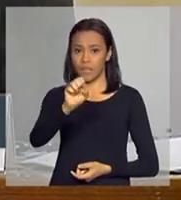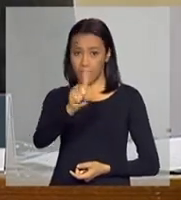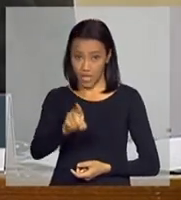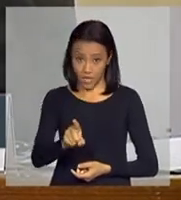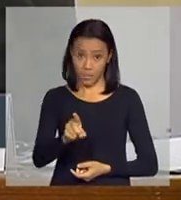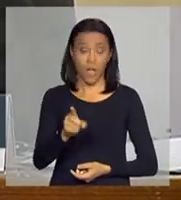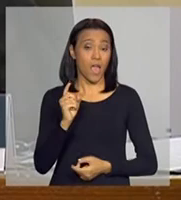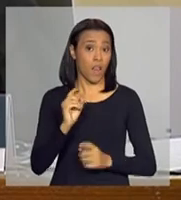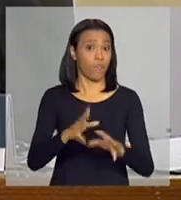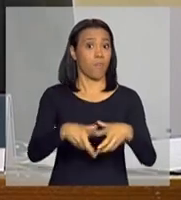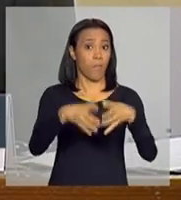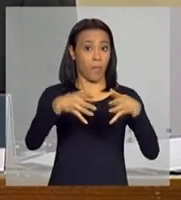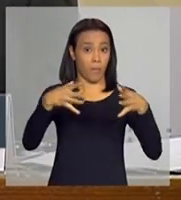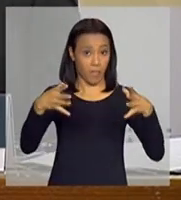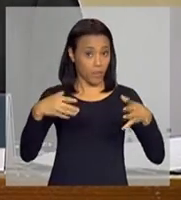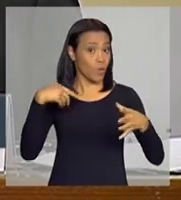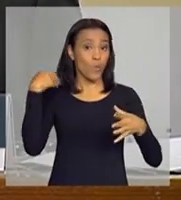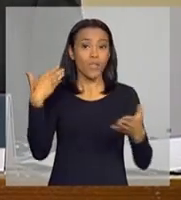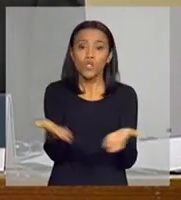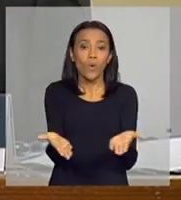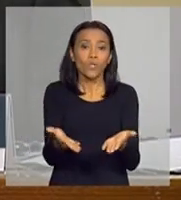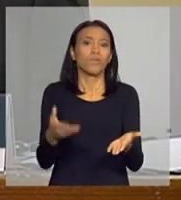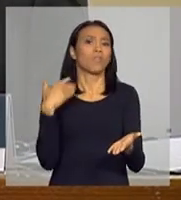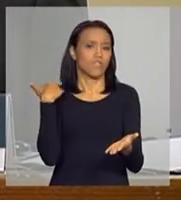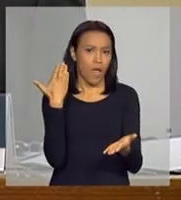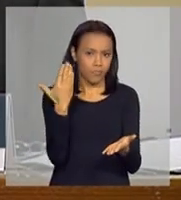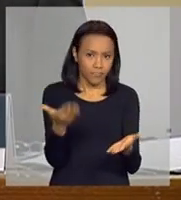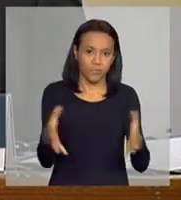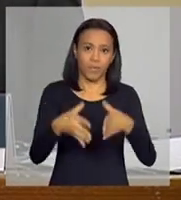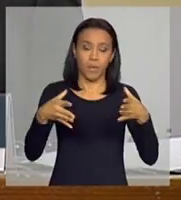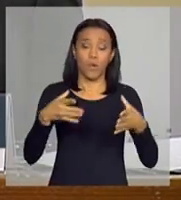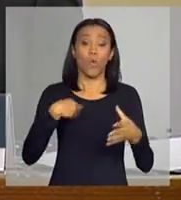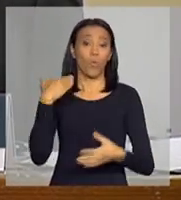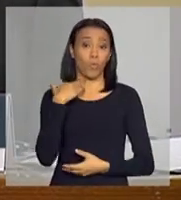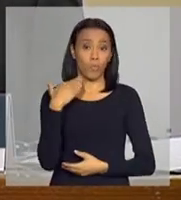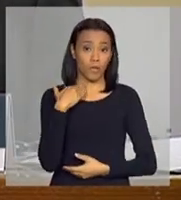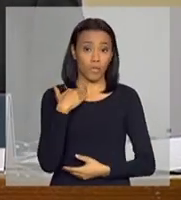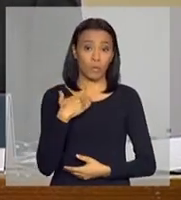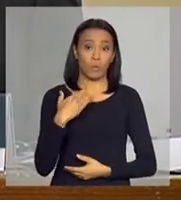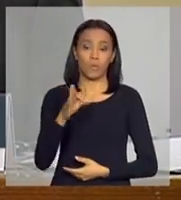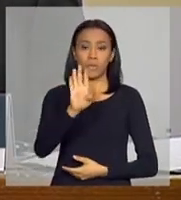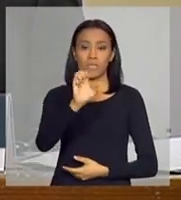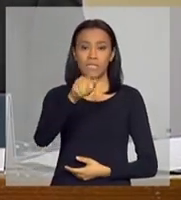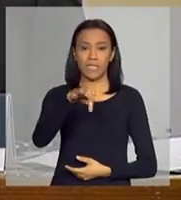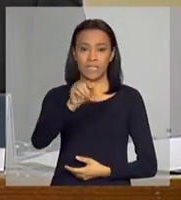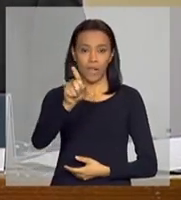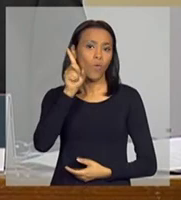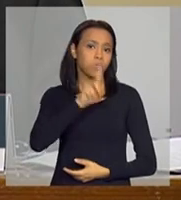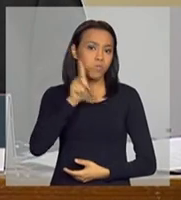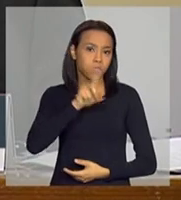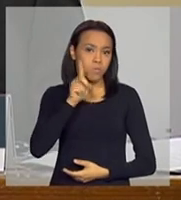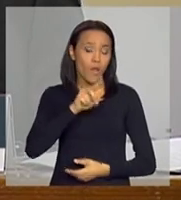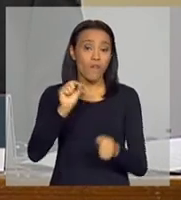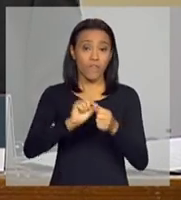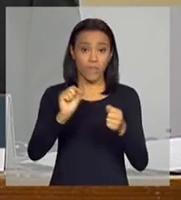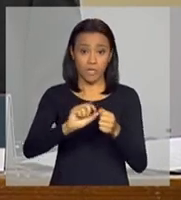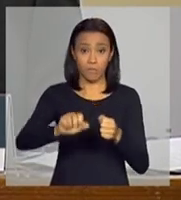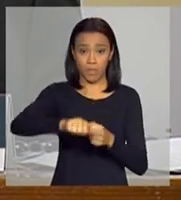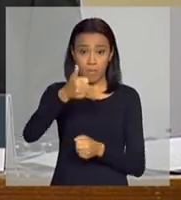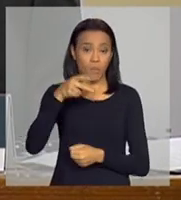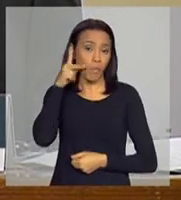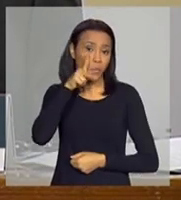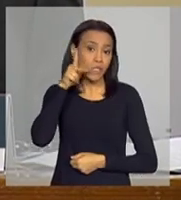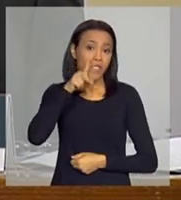poderia dizer que que desde quando o Fed o banco central americano fez o primeiro quantitative Zeus é da